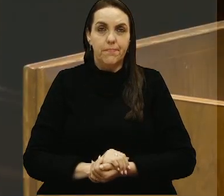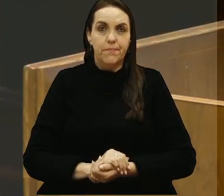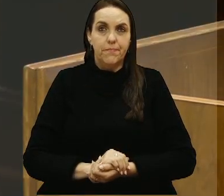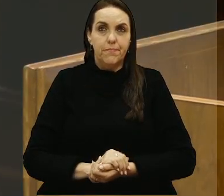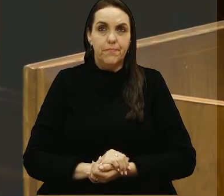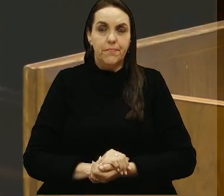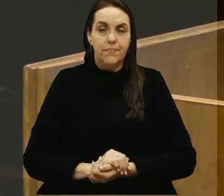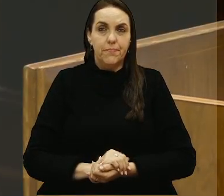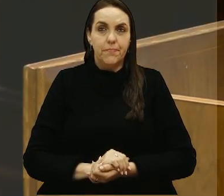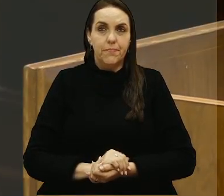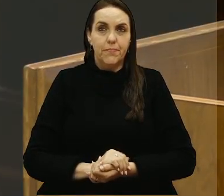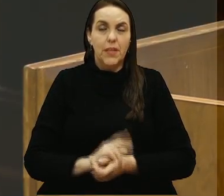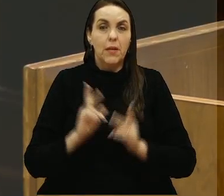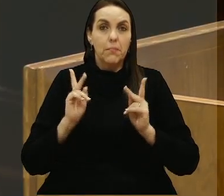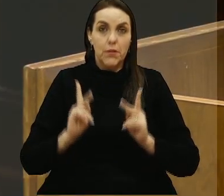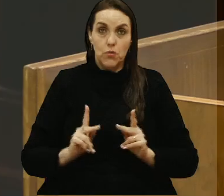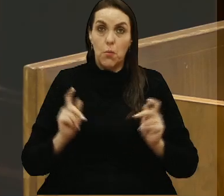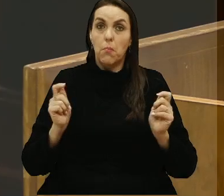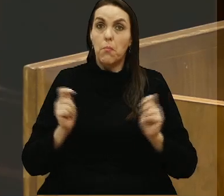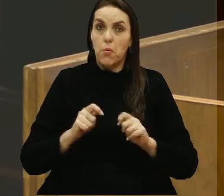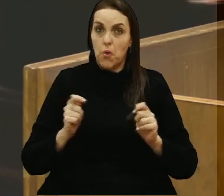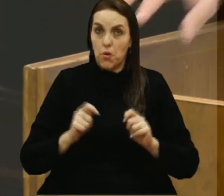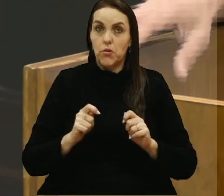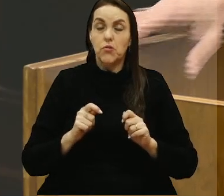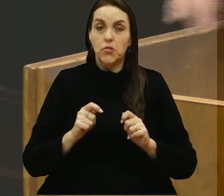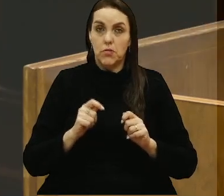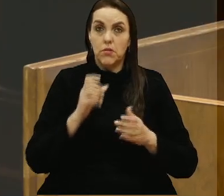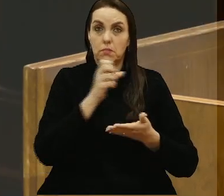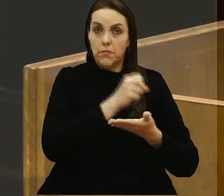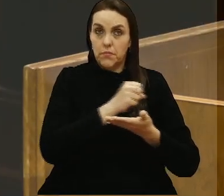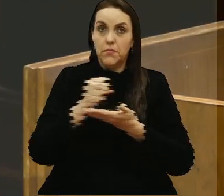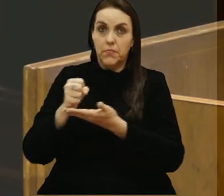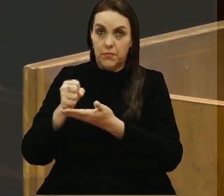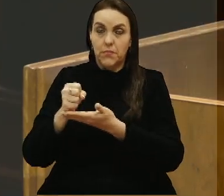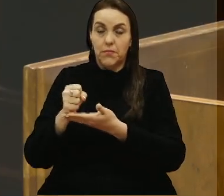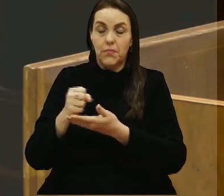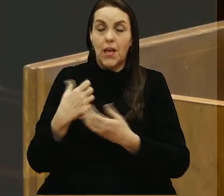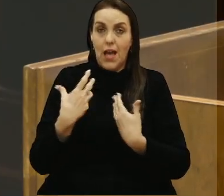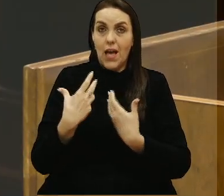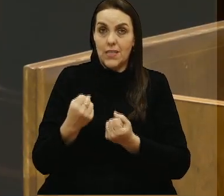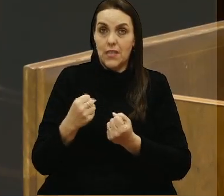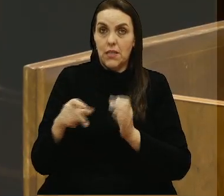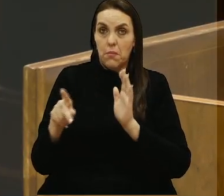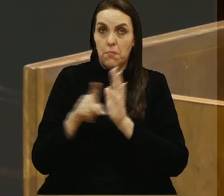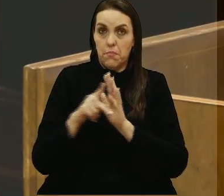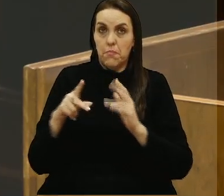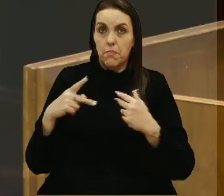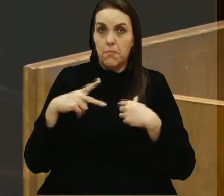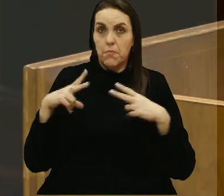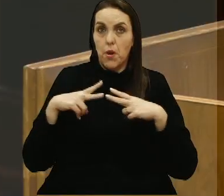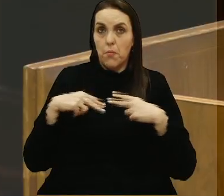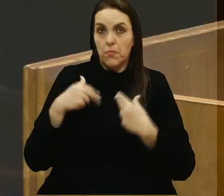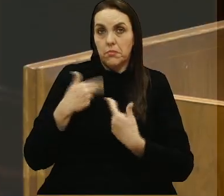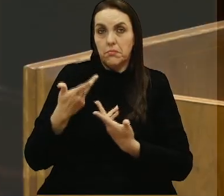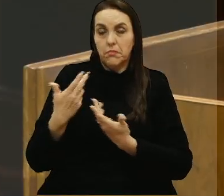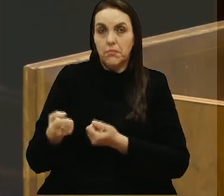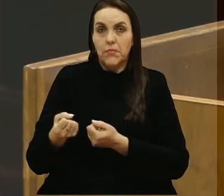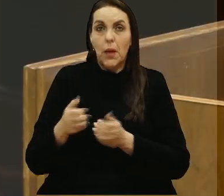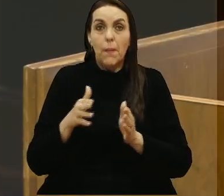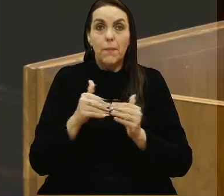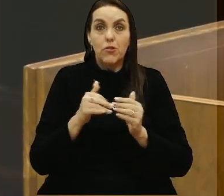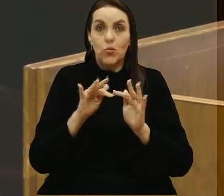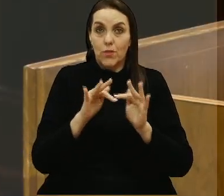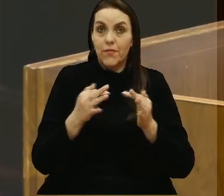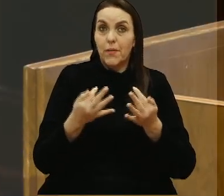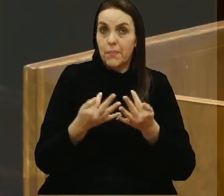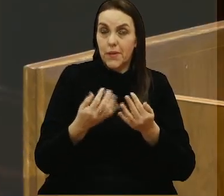a pessoa, ela pode ser admitida, pode ser internada com o consentimento próprio, a pedido familiar ou de